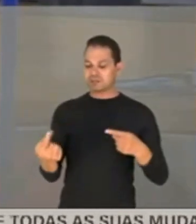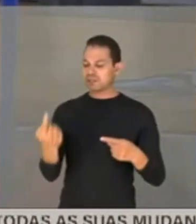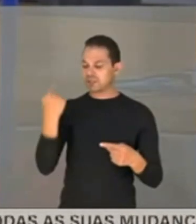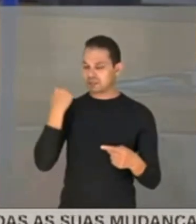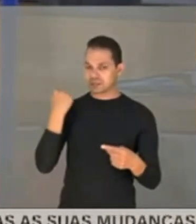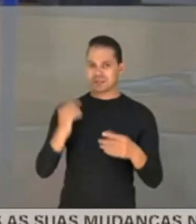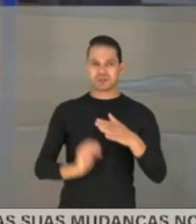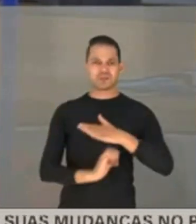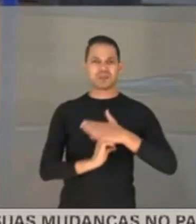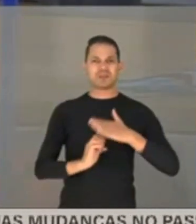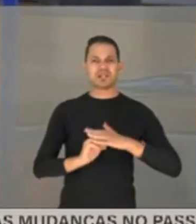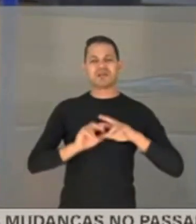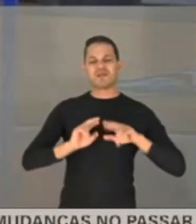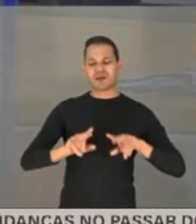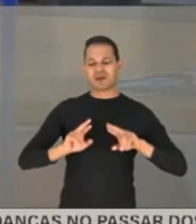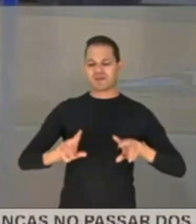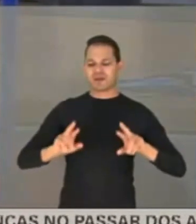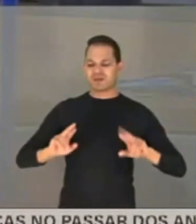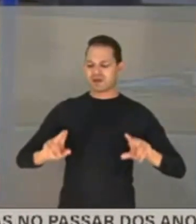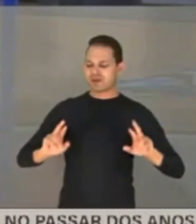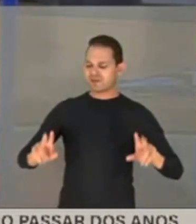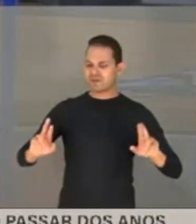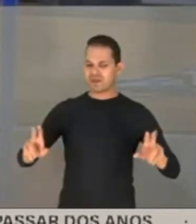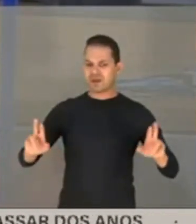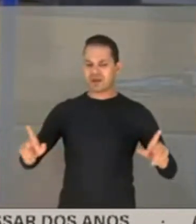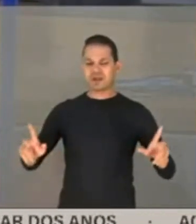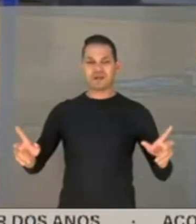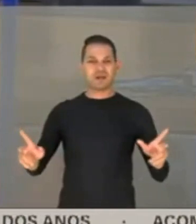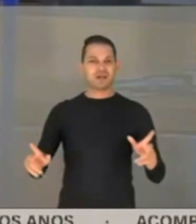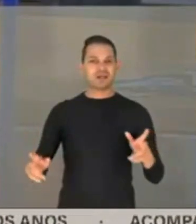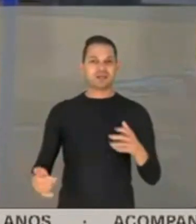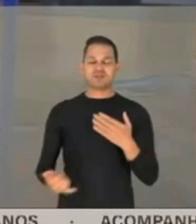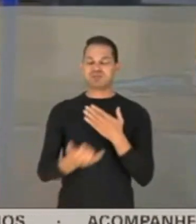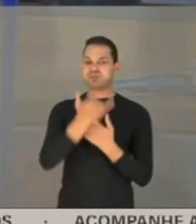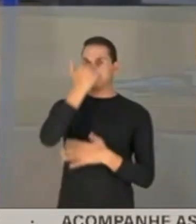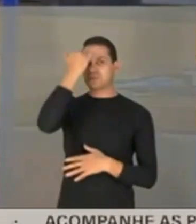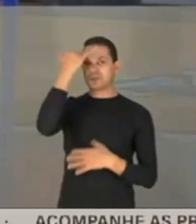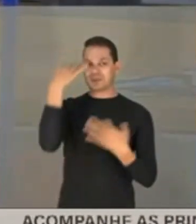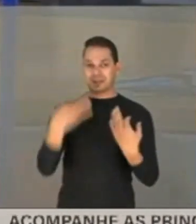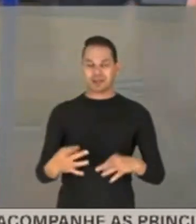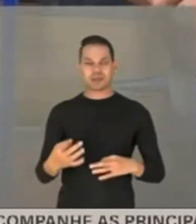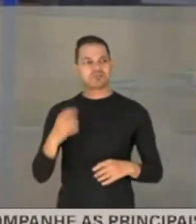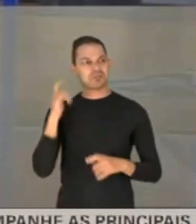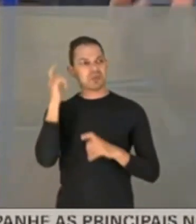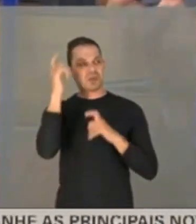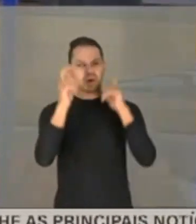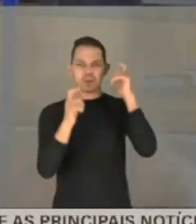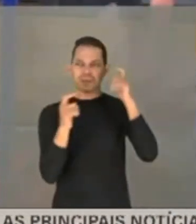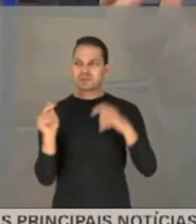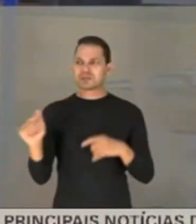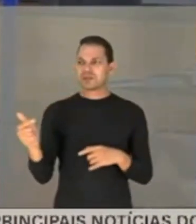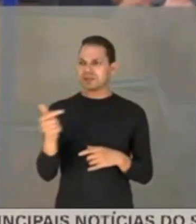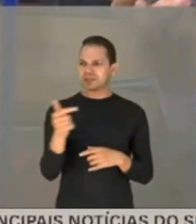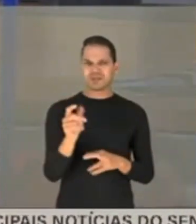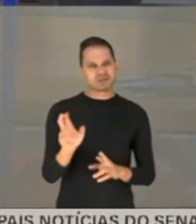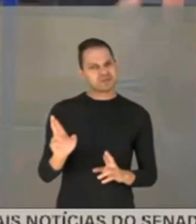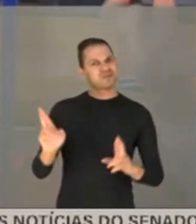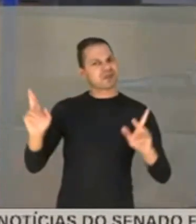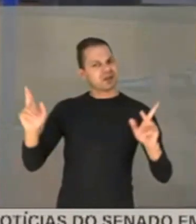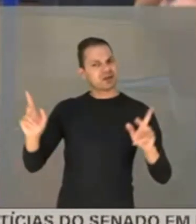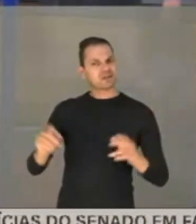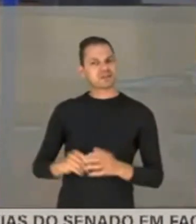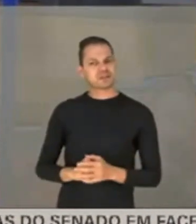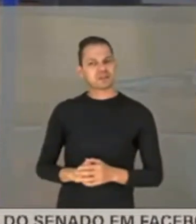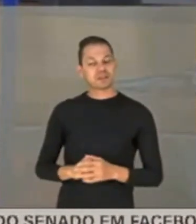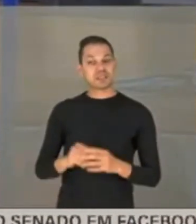outras tantas que tiveram um assassinato de reputação claro, a gente não vê essa preocupação. São 2 pesos e 2 medidas.